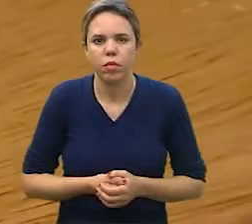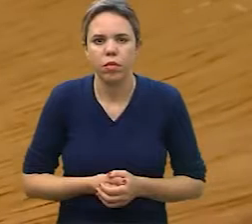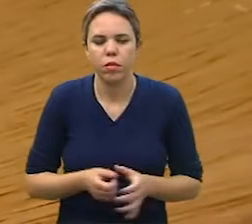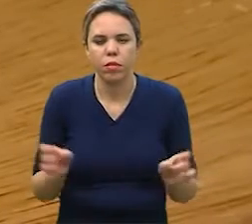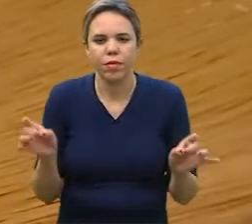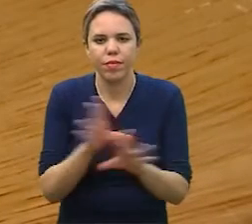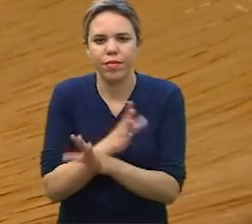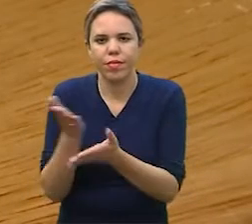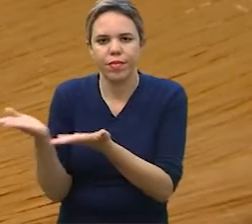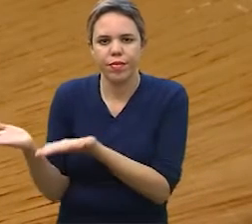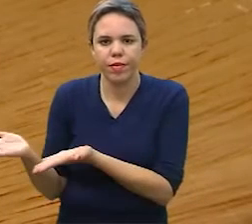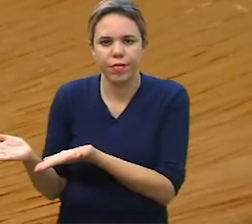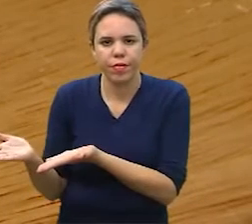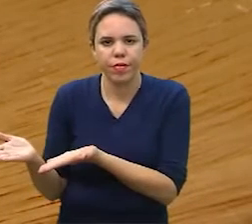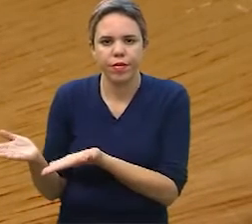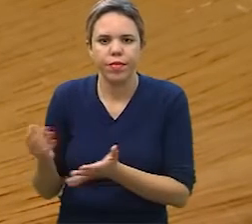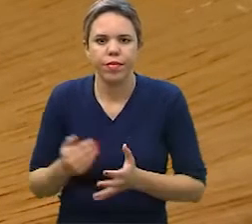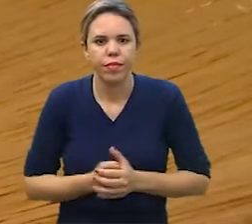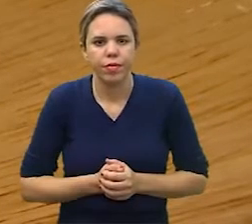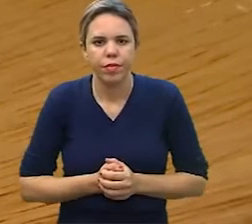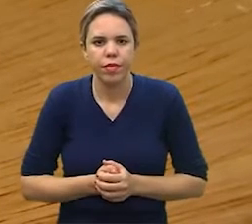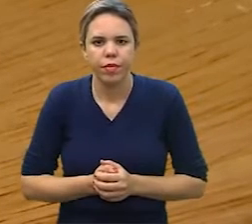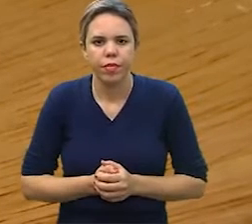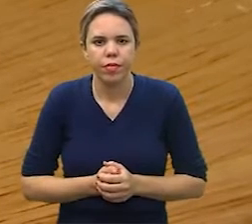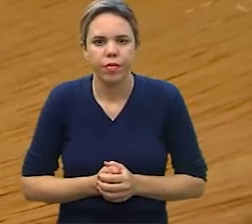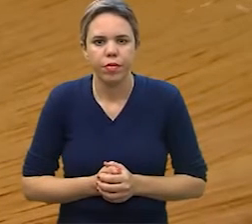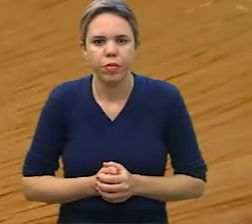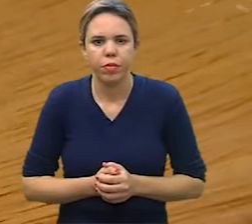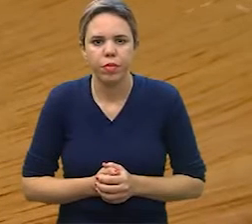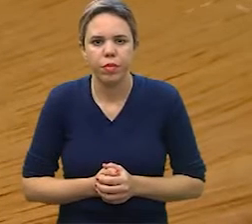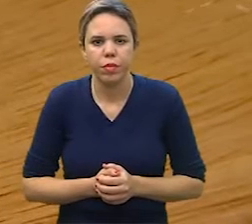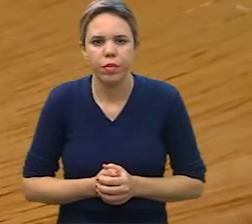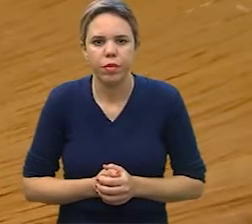e tá pronta a nossa receita.